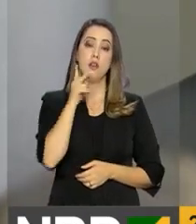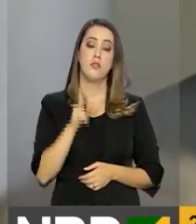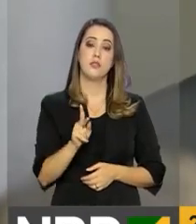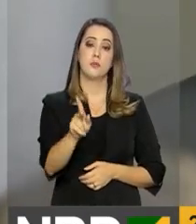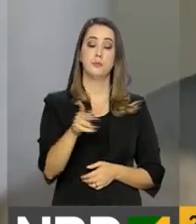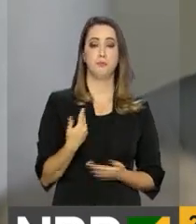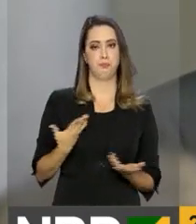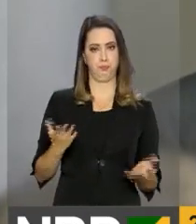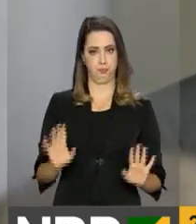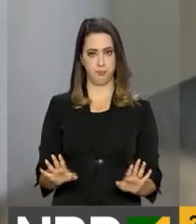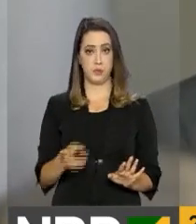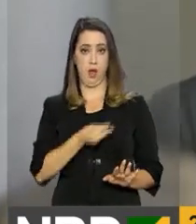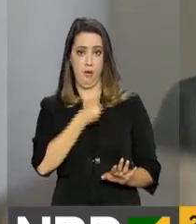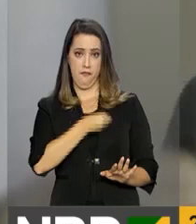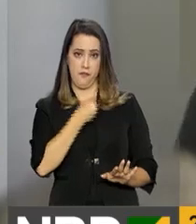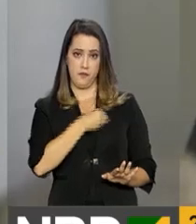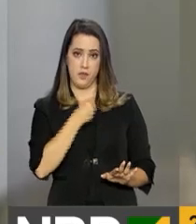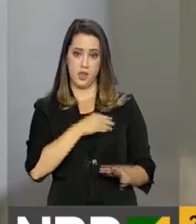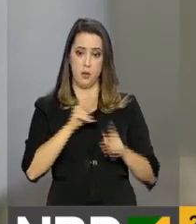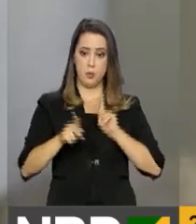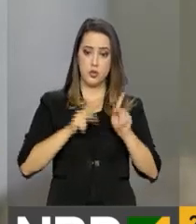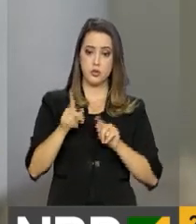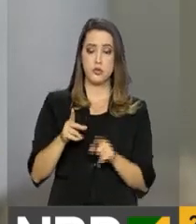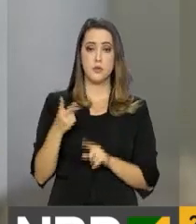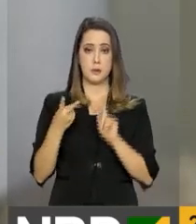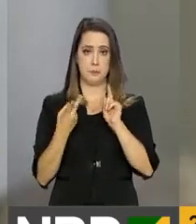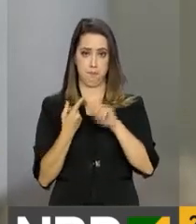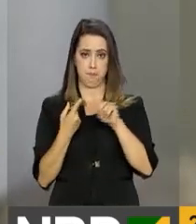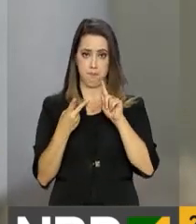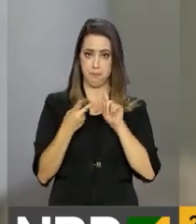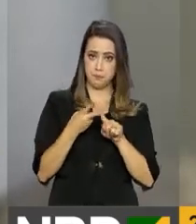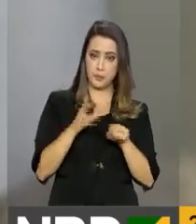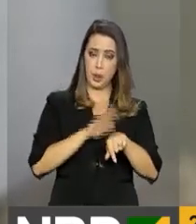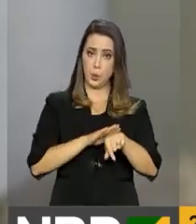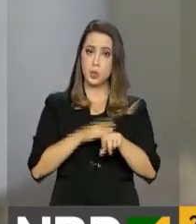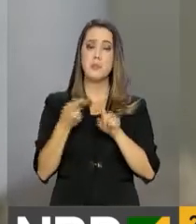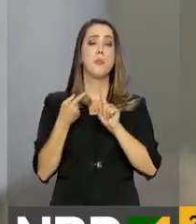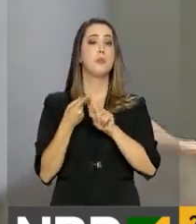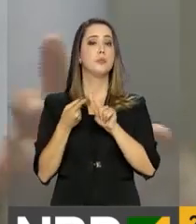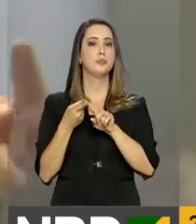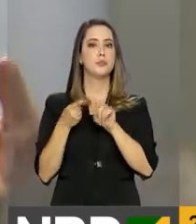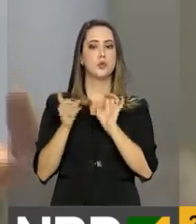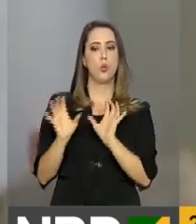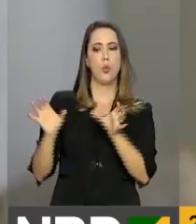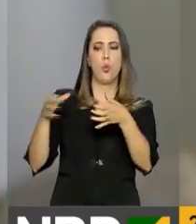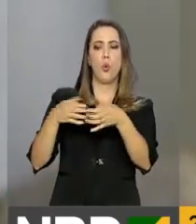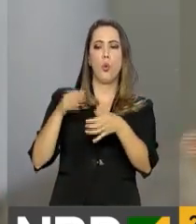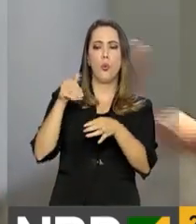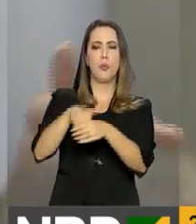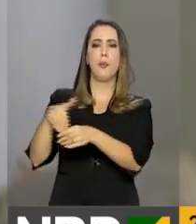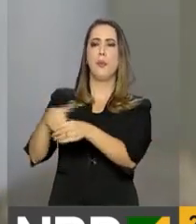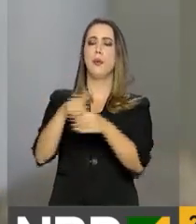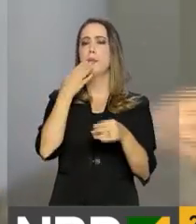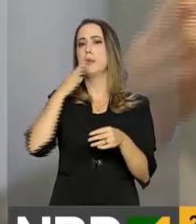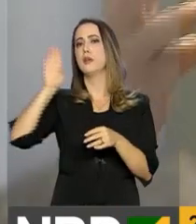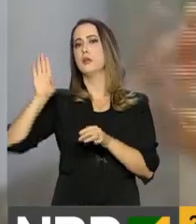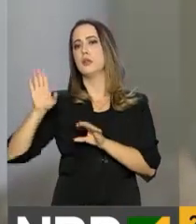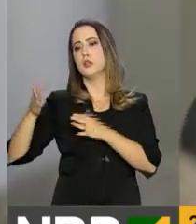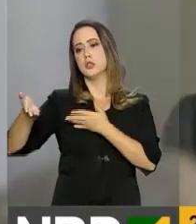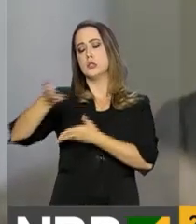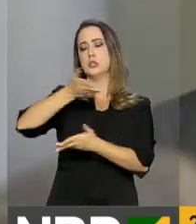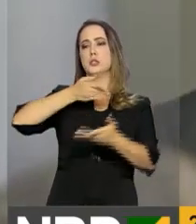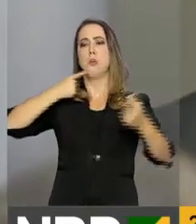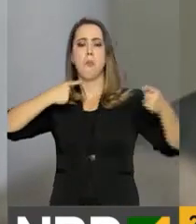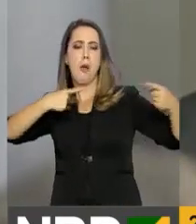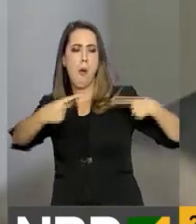vida pública você tem dois momentos, um momento político eleitoral, que é em que as várias correntes contendem, se